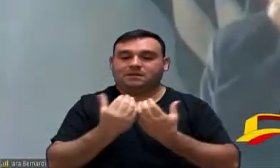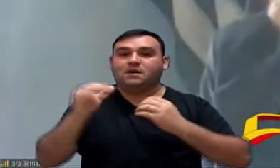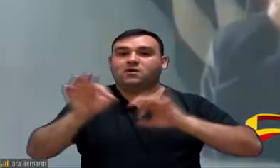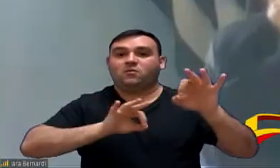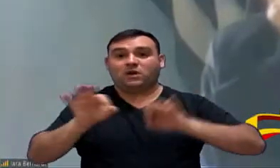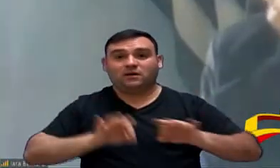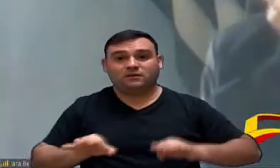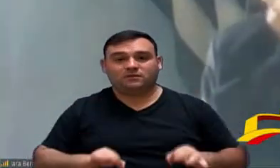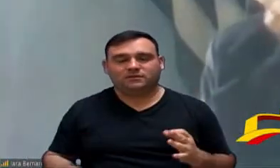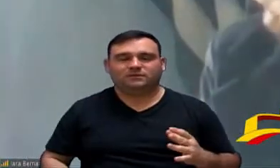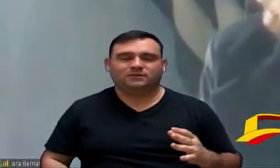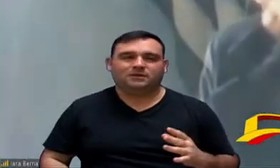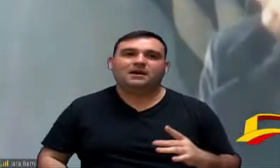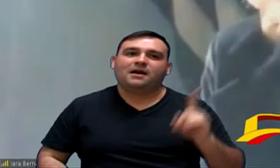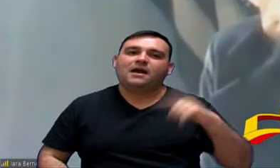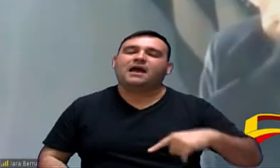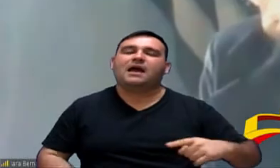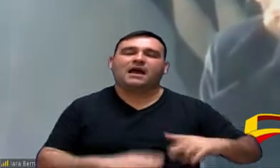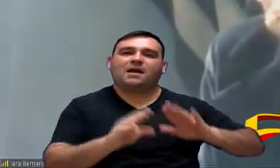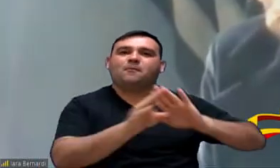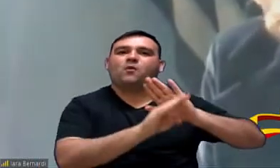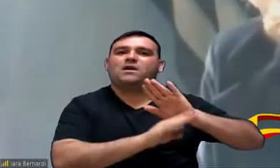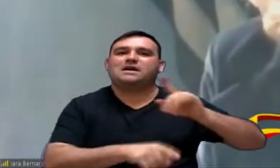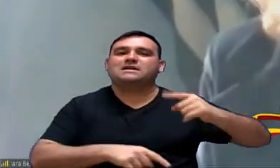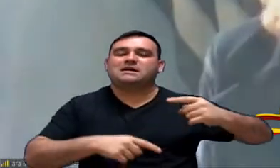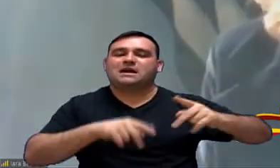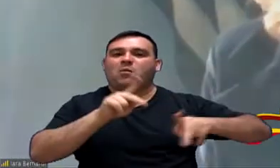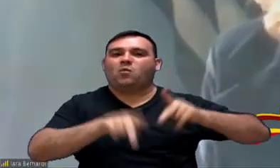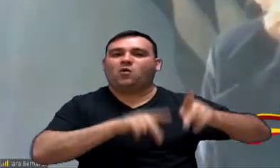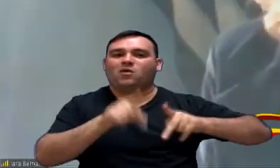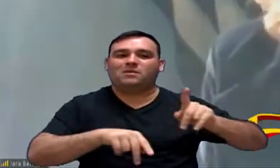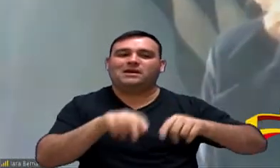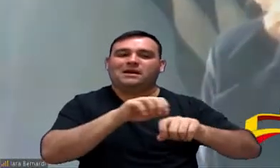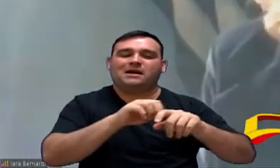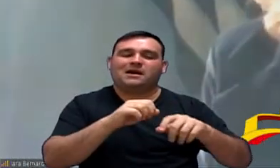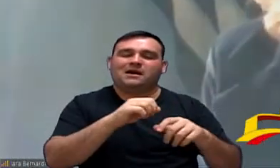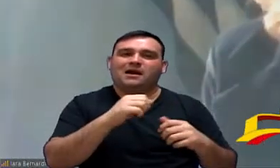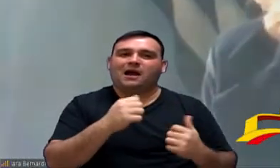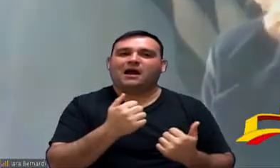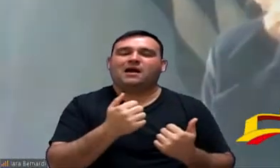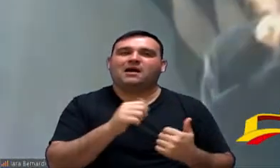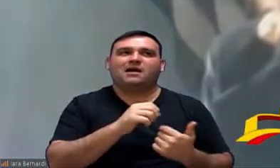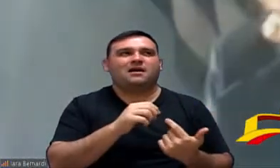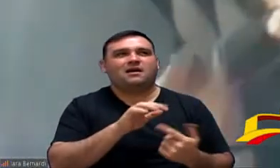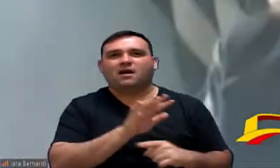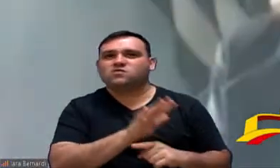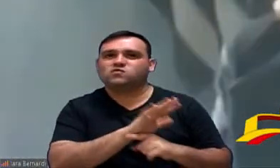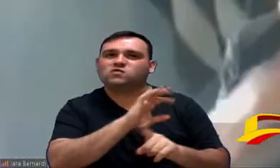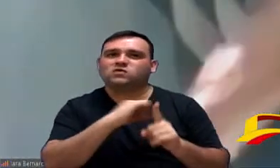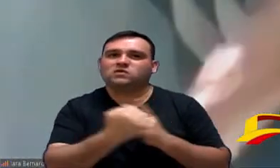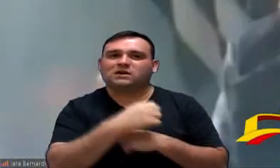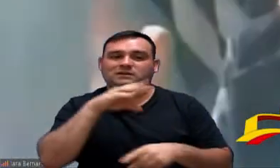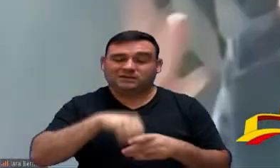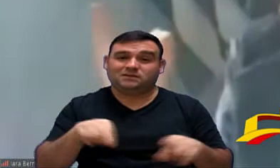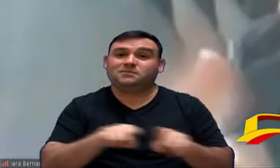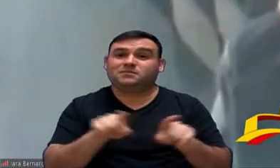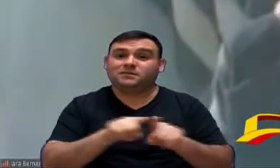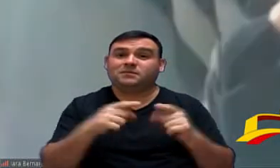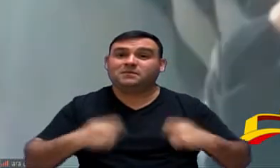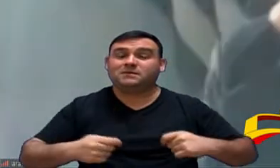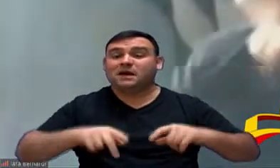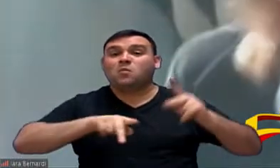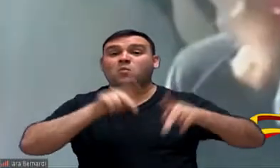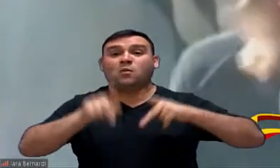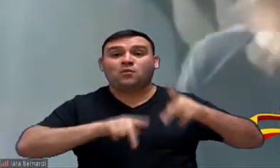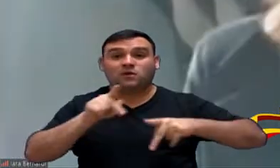plano. A política pública de assistência social no município de Sorocaba. Tem que haver participação popular, inclusive, para definir quais